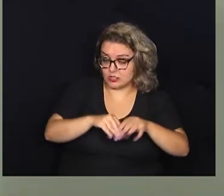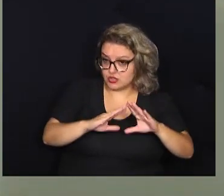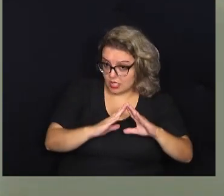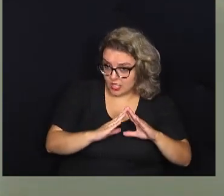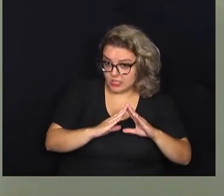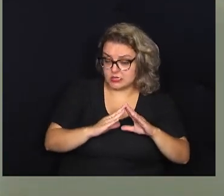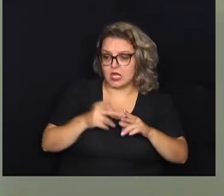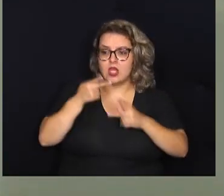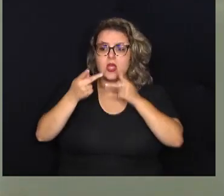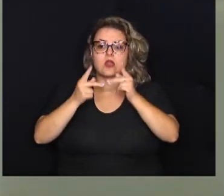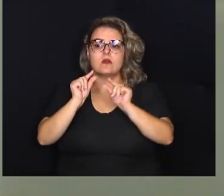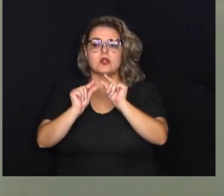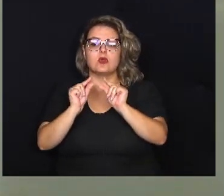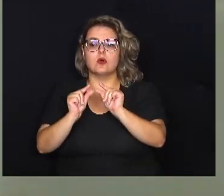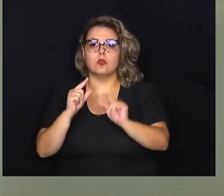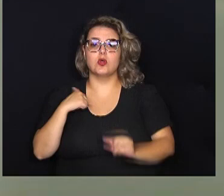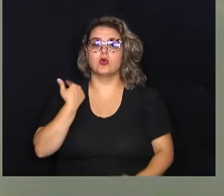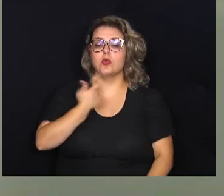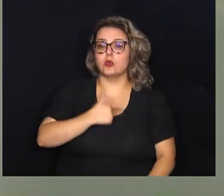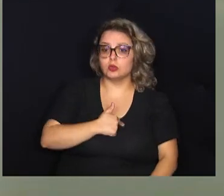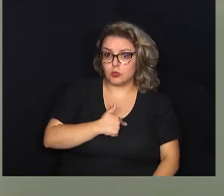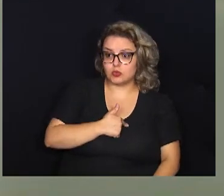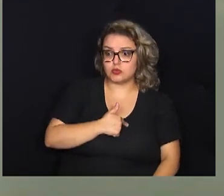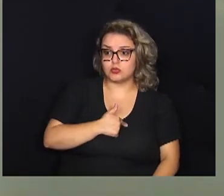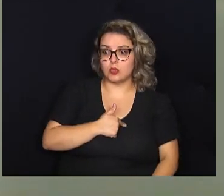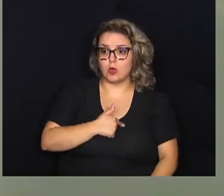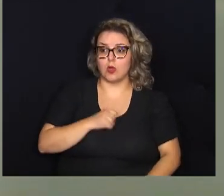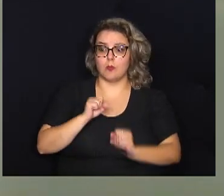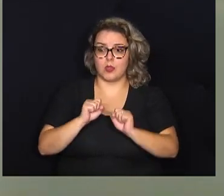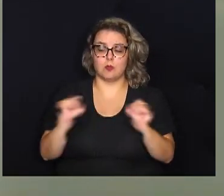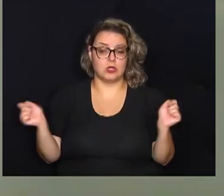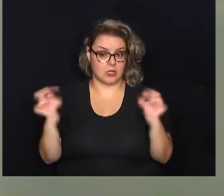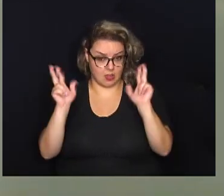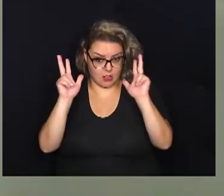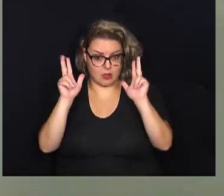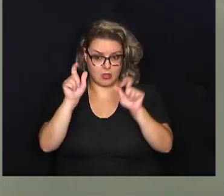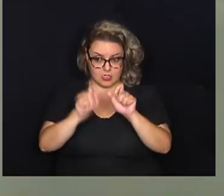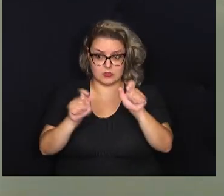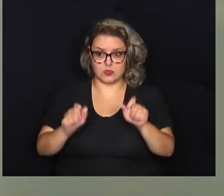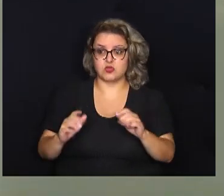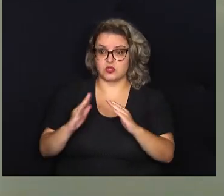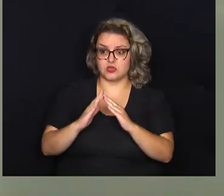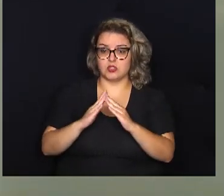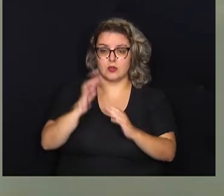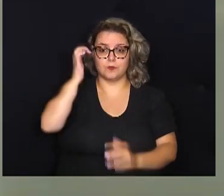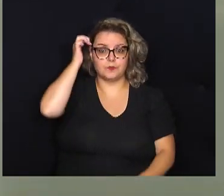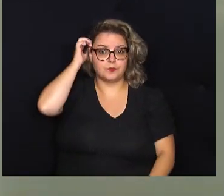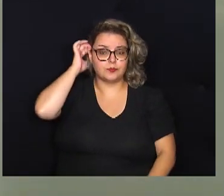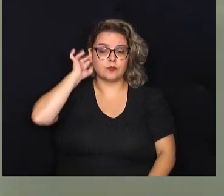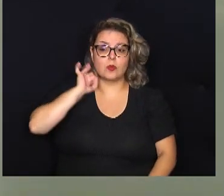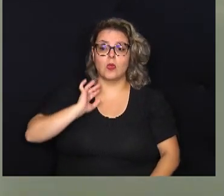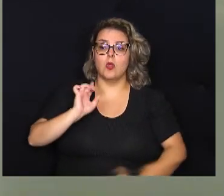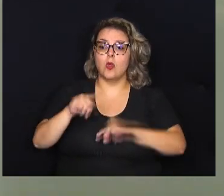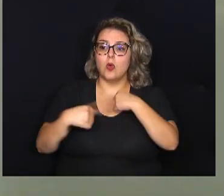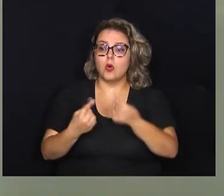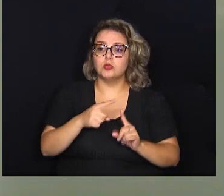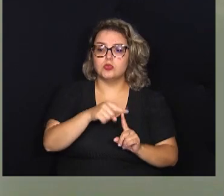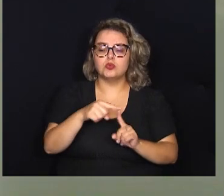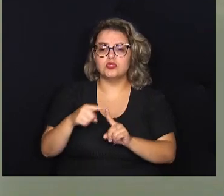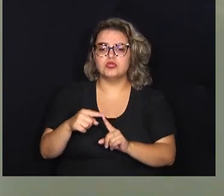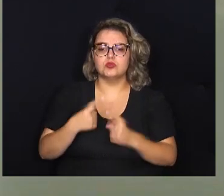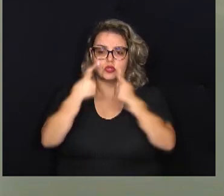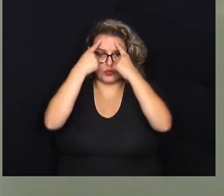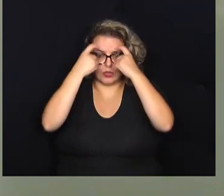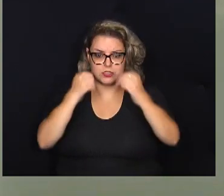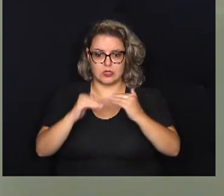ela falou um pouquinho aqui com a gente para poder alertar as pessoas de casa sobre outros tipos de violência contra a